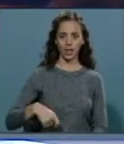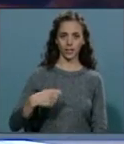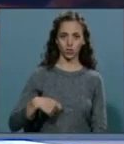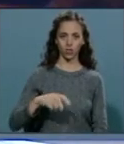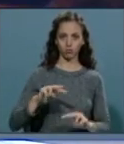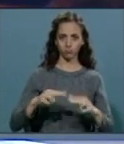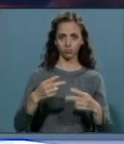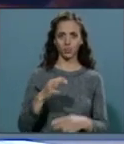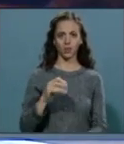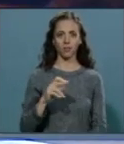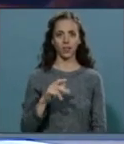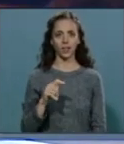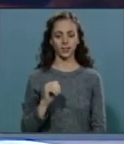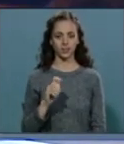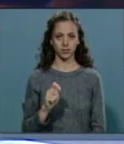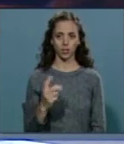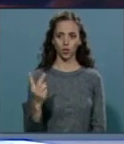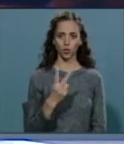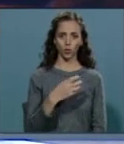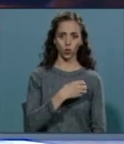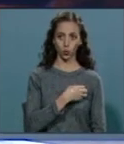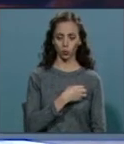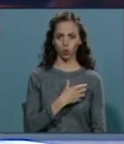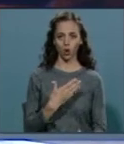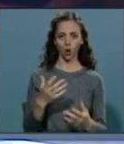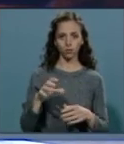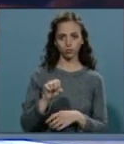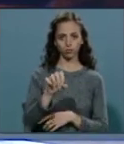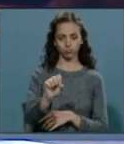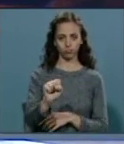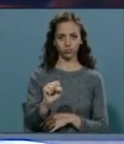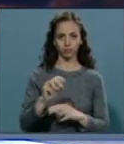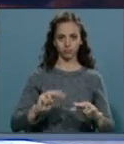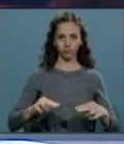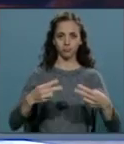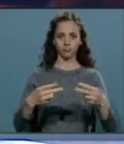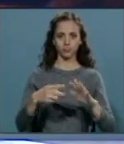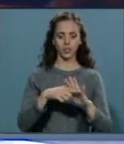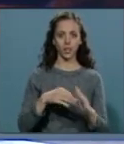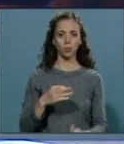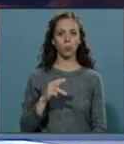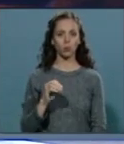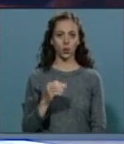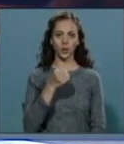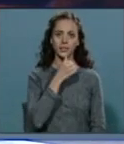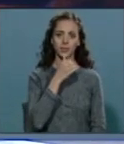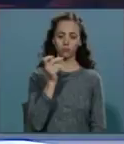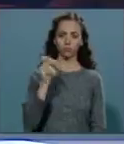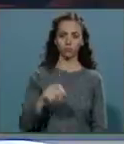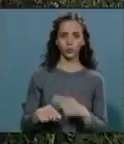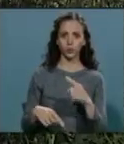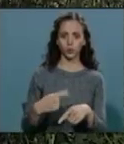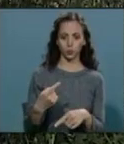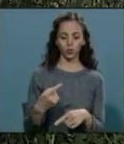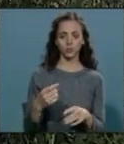deve servir também o farense são os dois clubes que ocupam agora os lugares de subida na liga pro a decisão surge